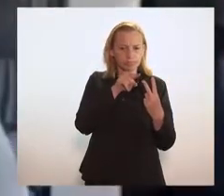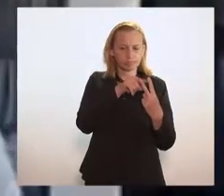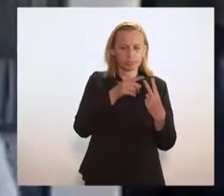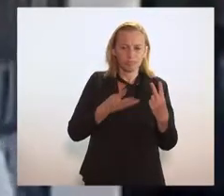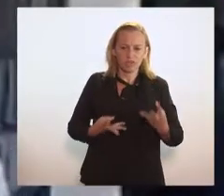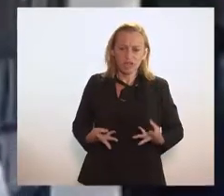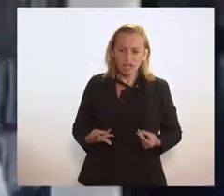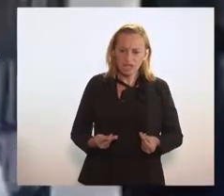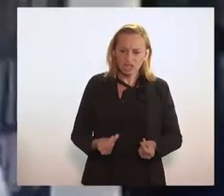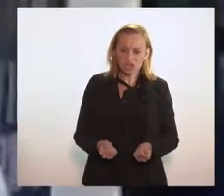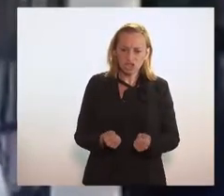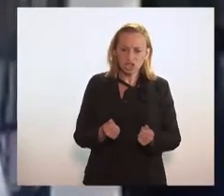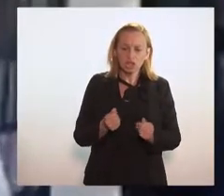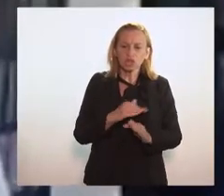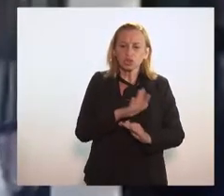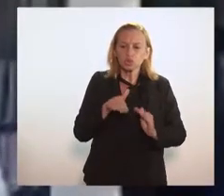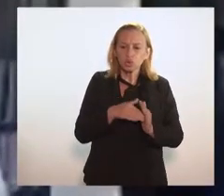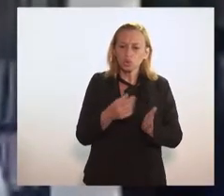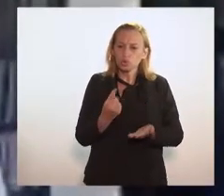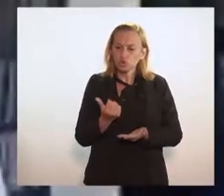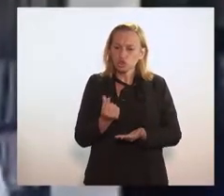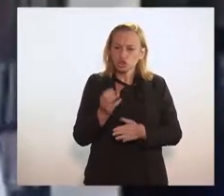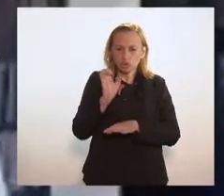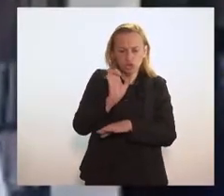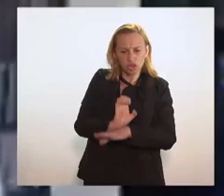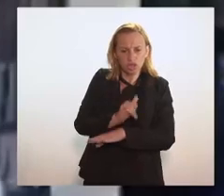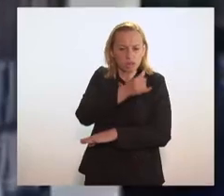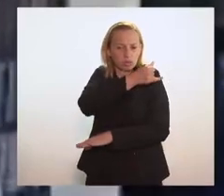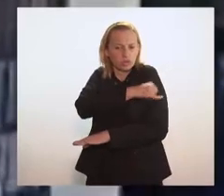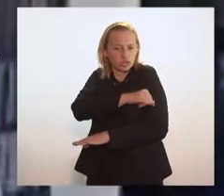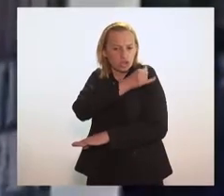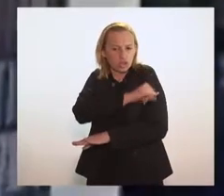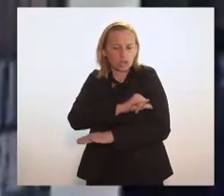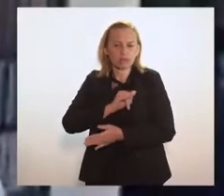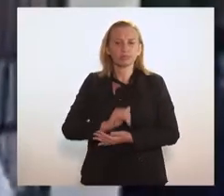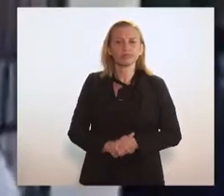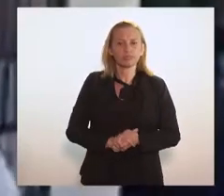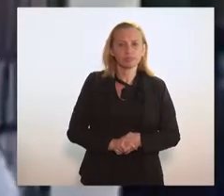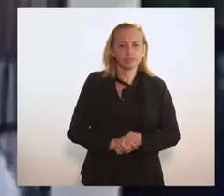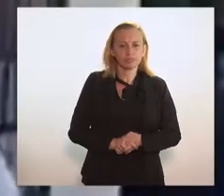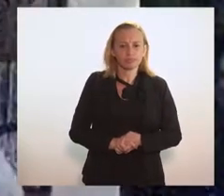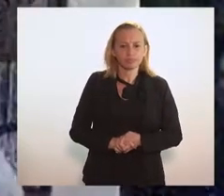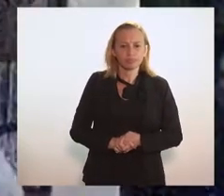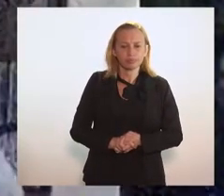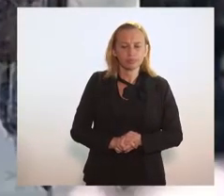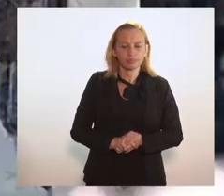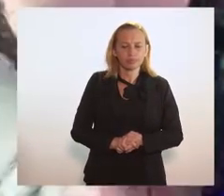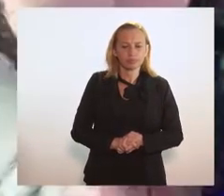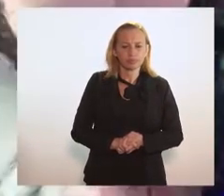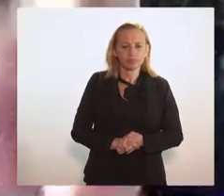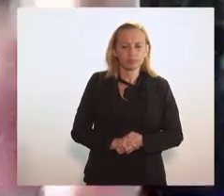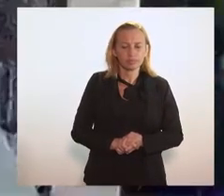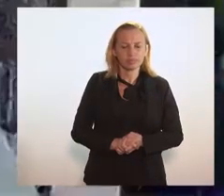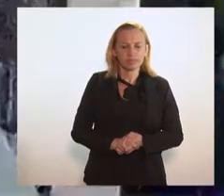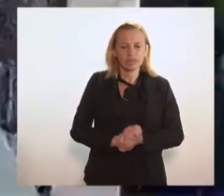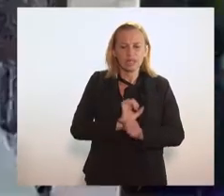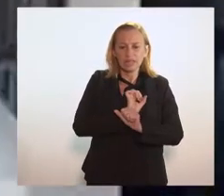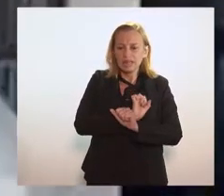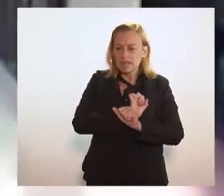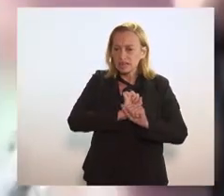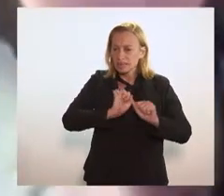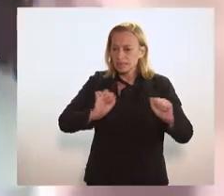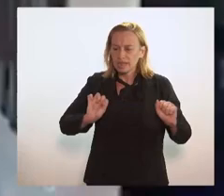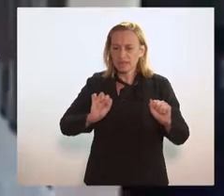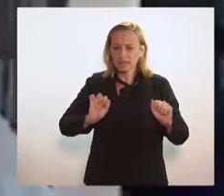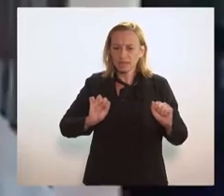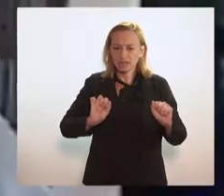Gastar todo o dinheiro do Estado do Rio de Janeiro e livrar totalmente